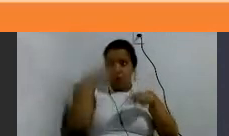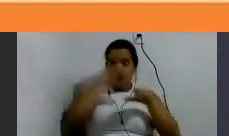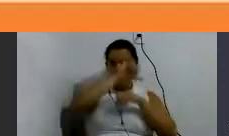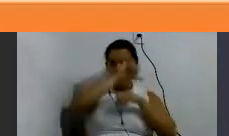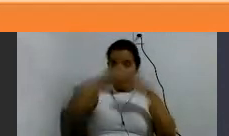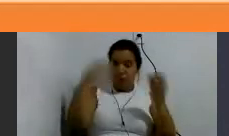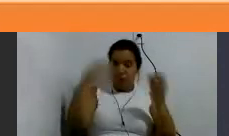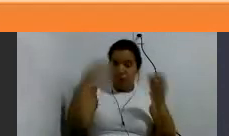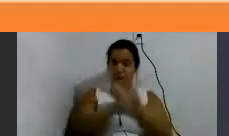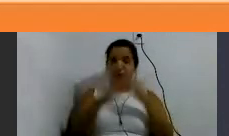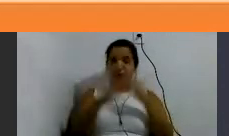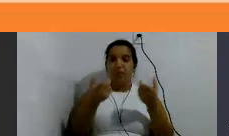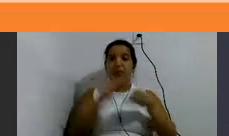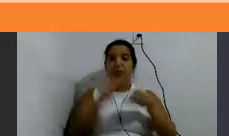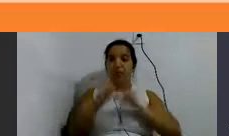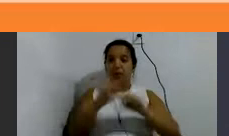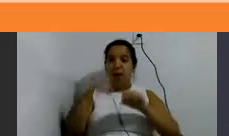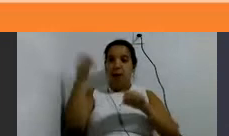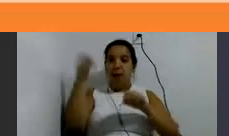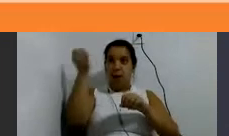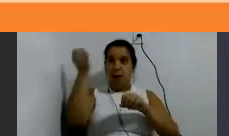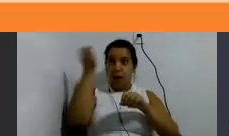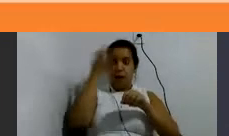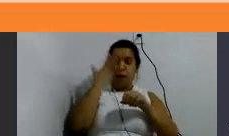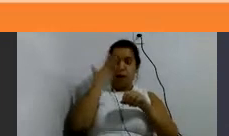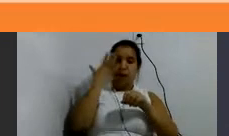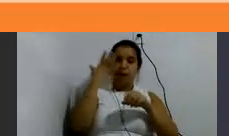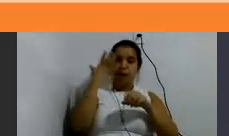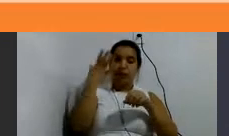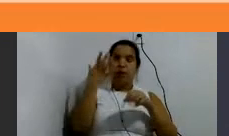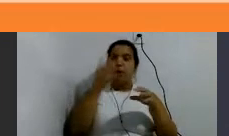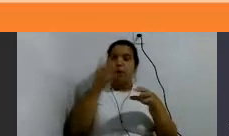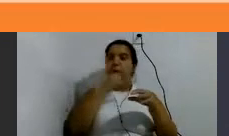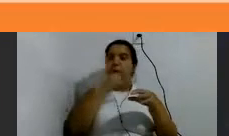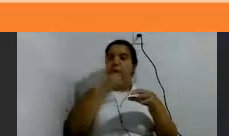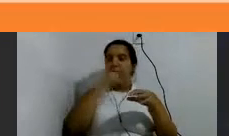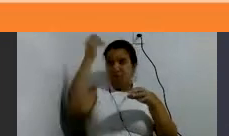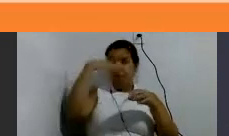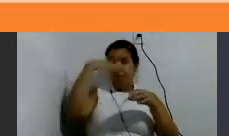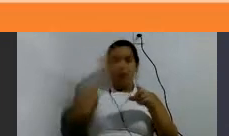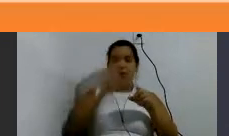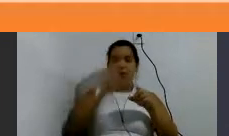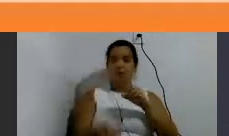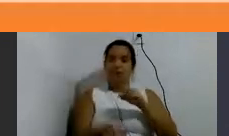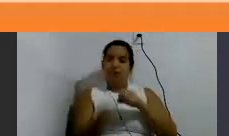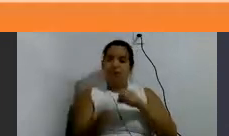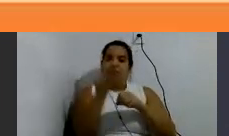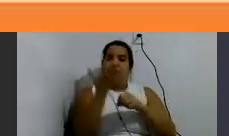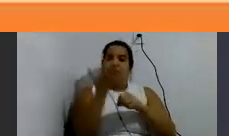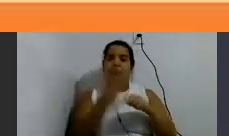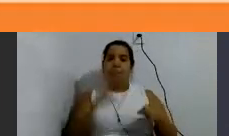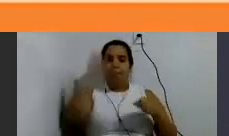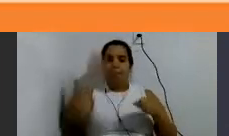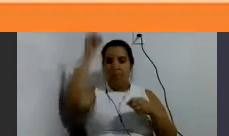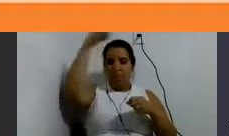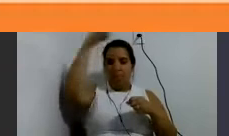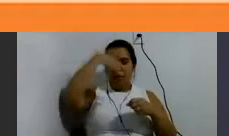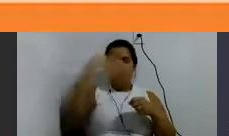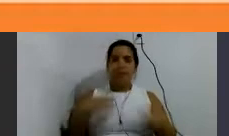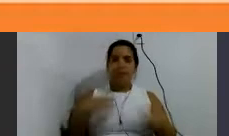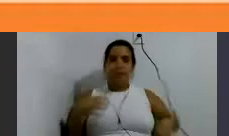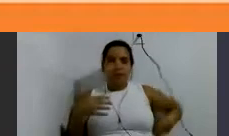gente fala luz invertida, é que a luz vem do sentido contrário. Ela vem de cima. E